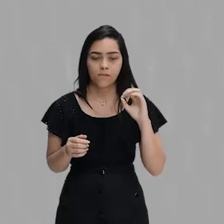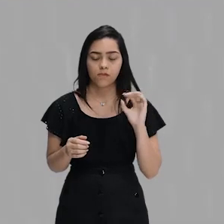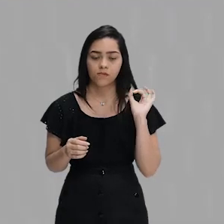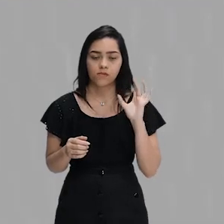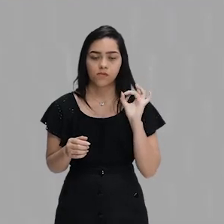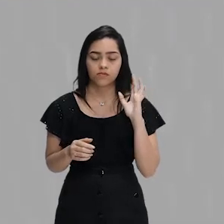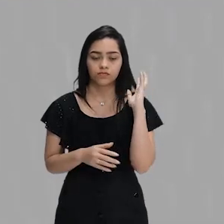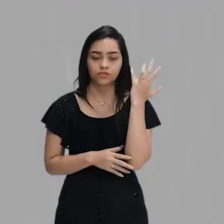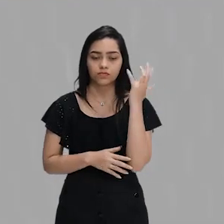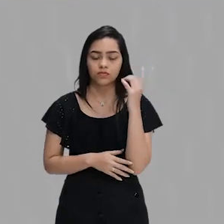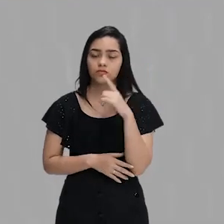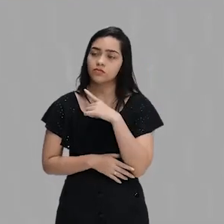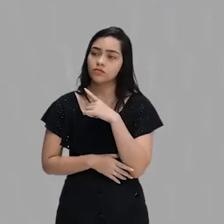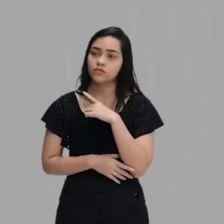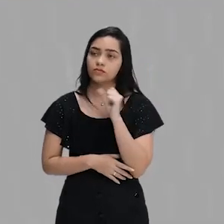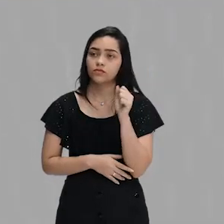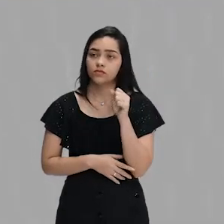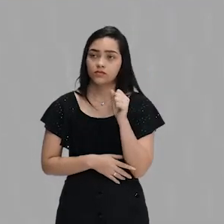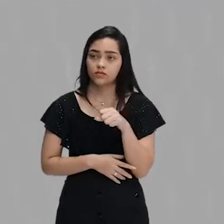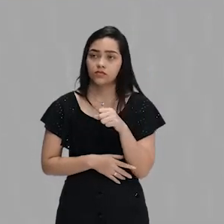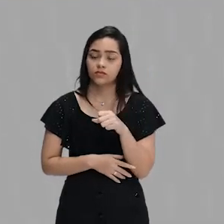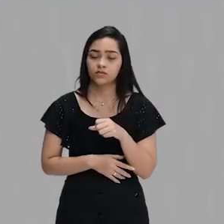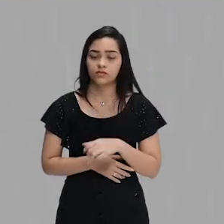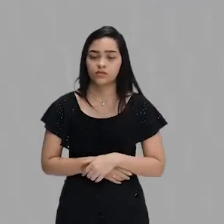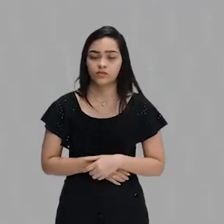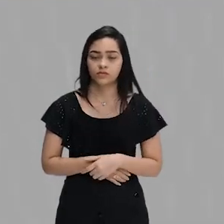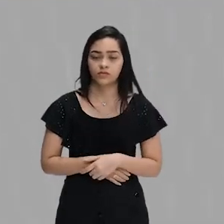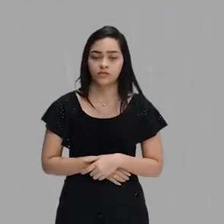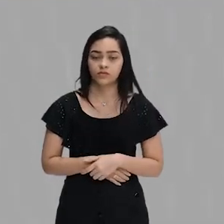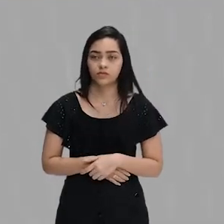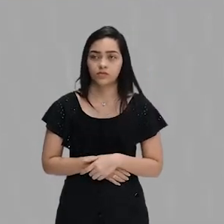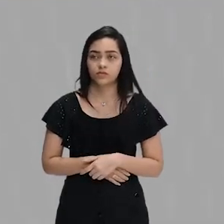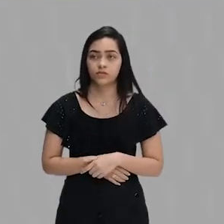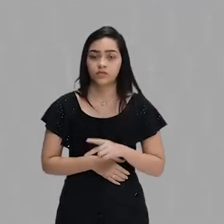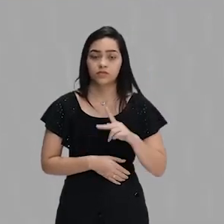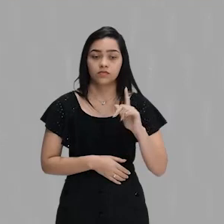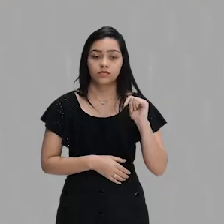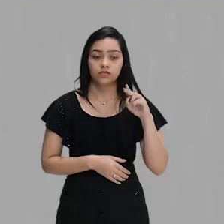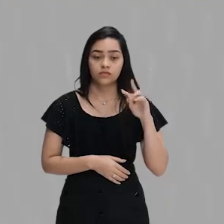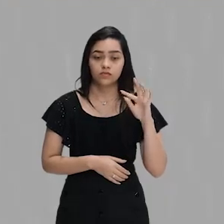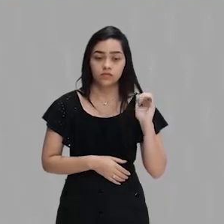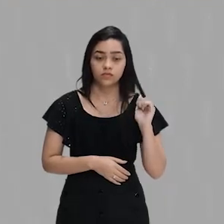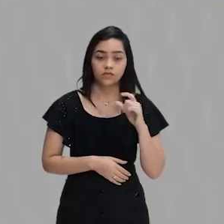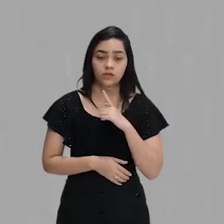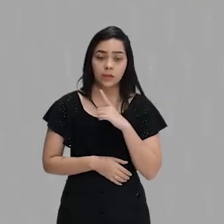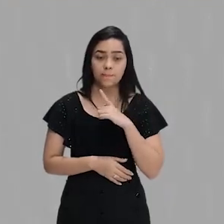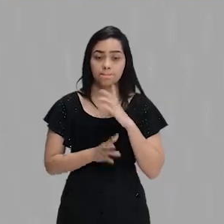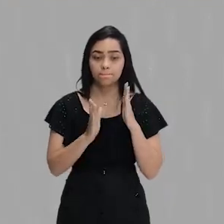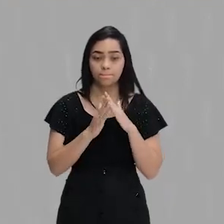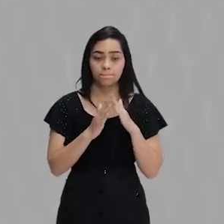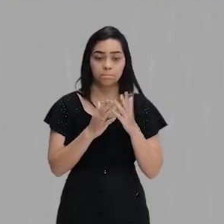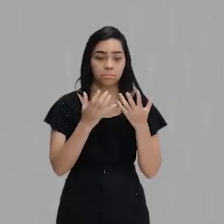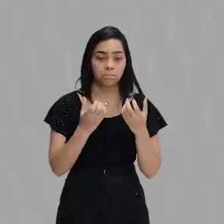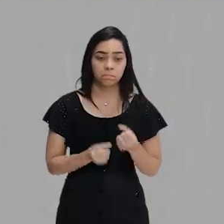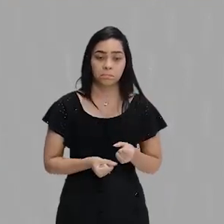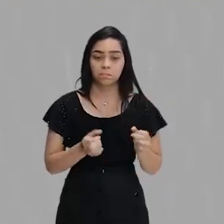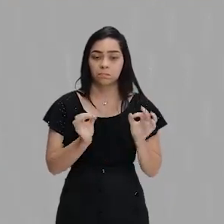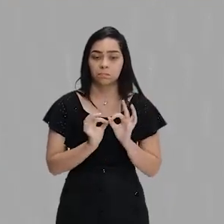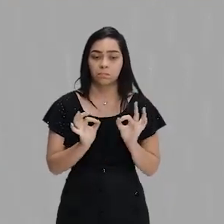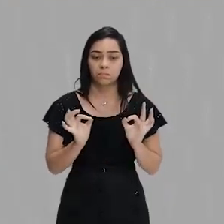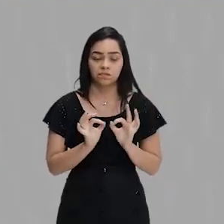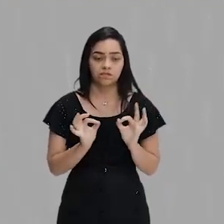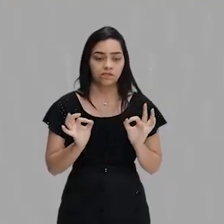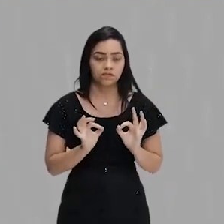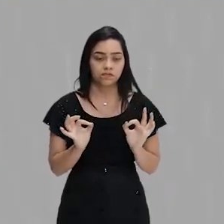as plantas epífitas estão sendo beneficiadas. As plantas que estão servindo de moradia não estão sendo